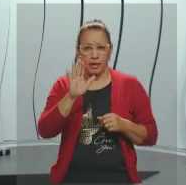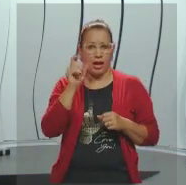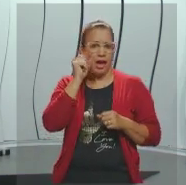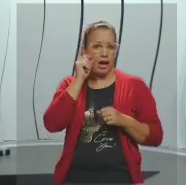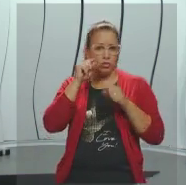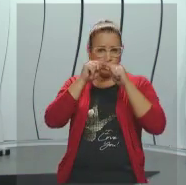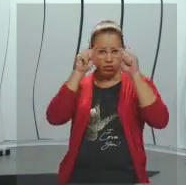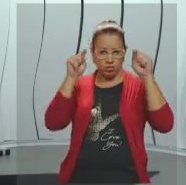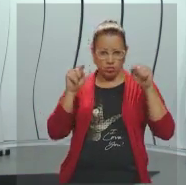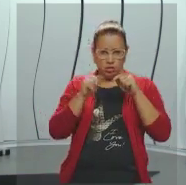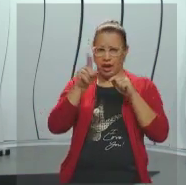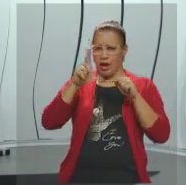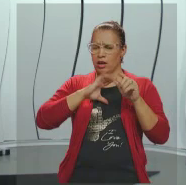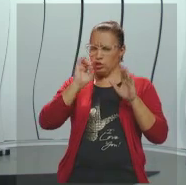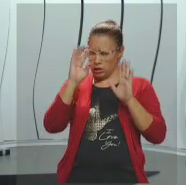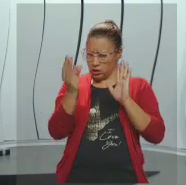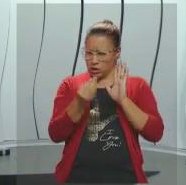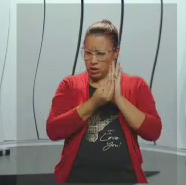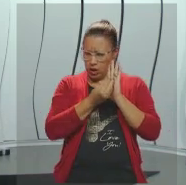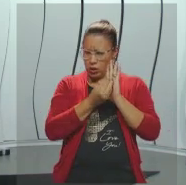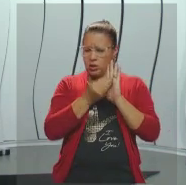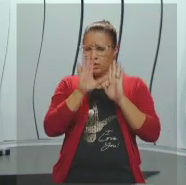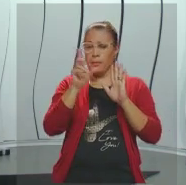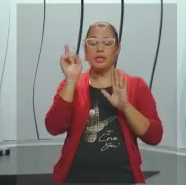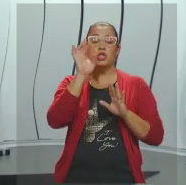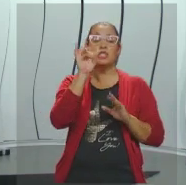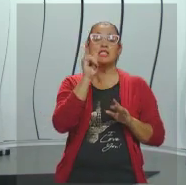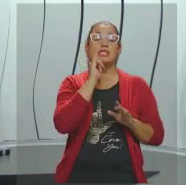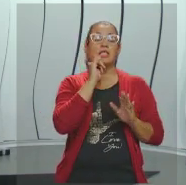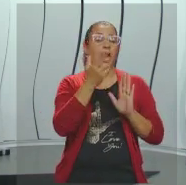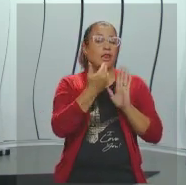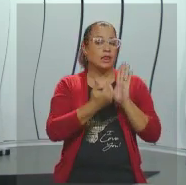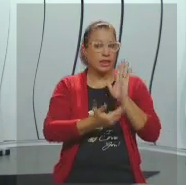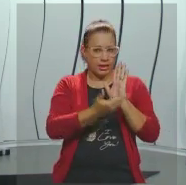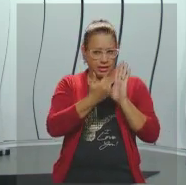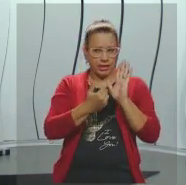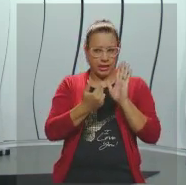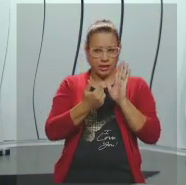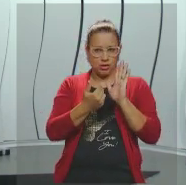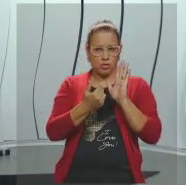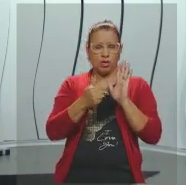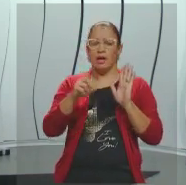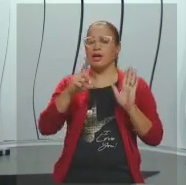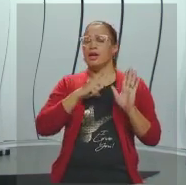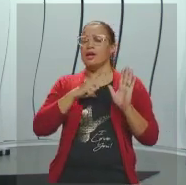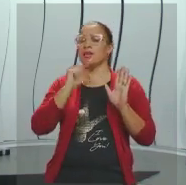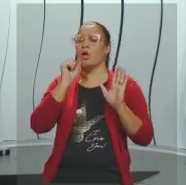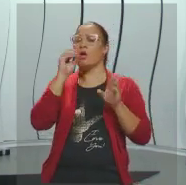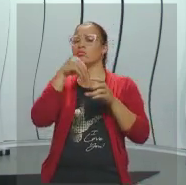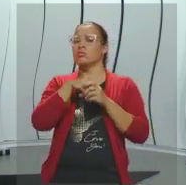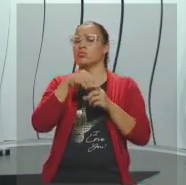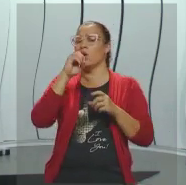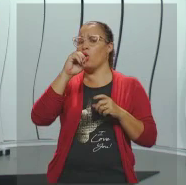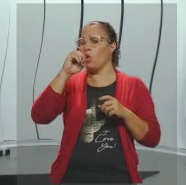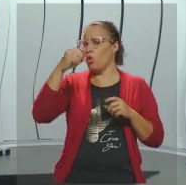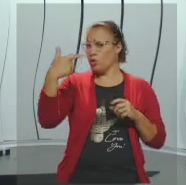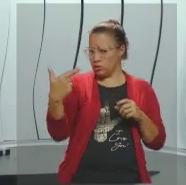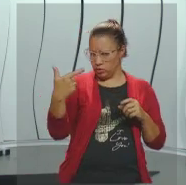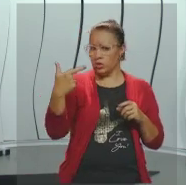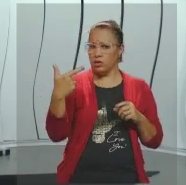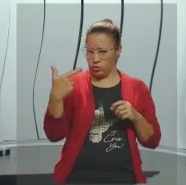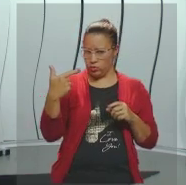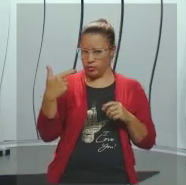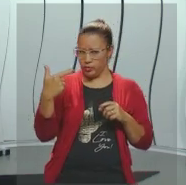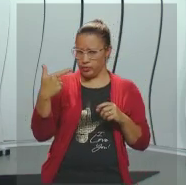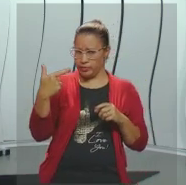tem células ao redor dele, é bem fininho. Esse alvéolo, então, é o que contém um oxigênio. Lembra que a troca gasosa ocorre no